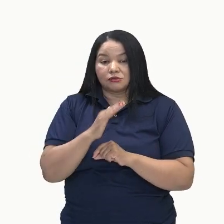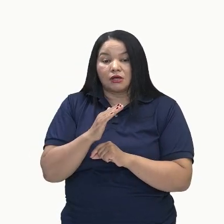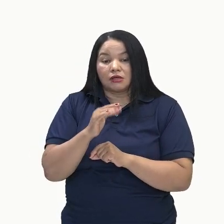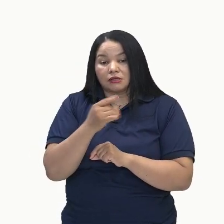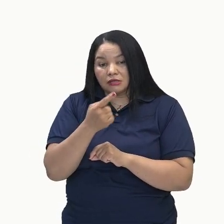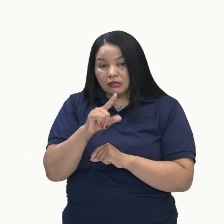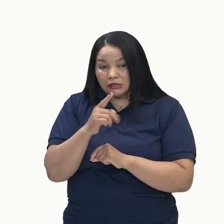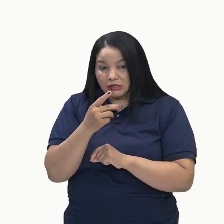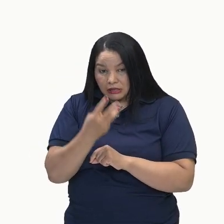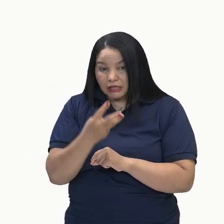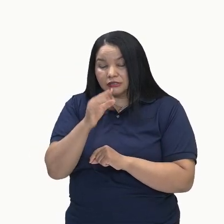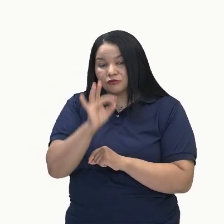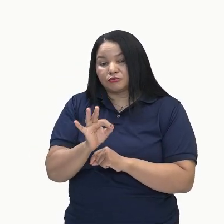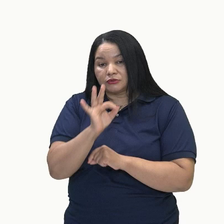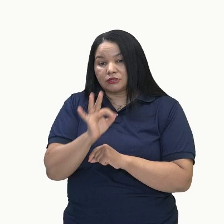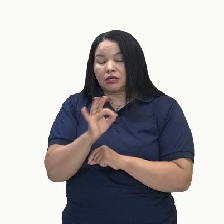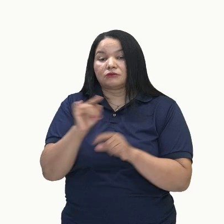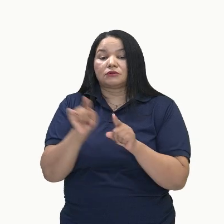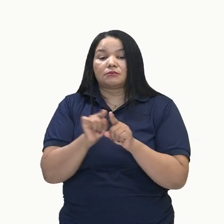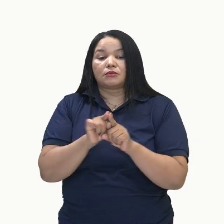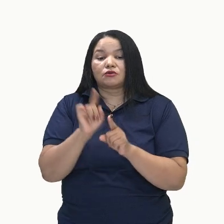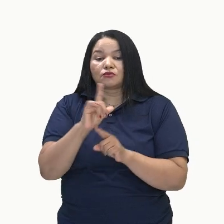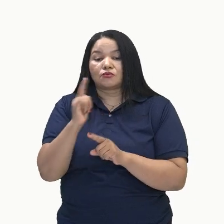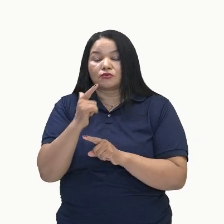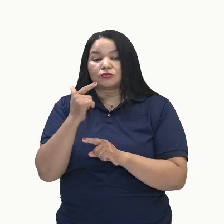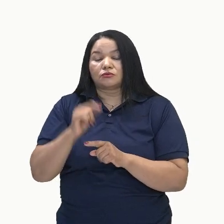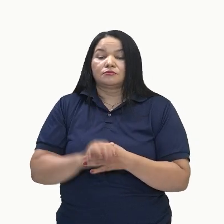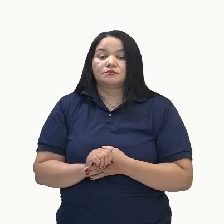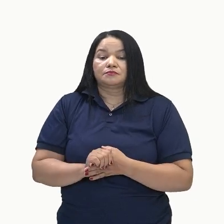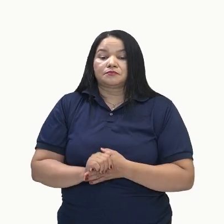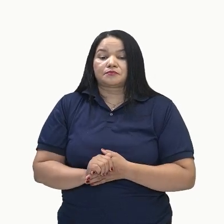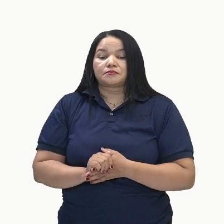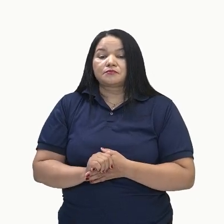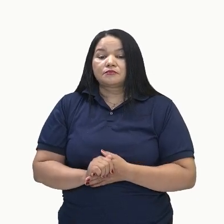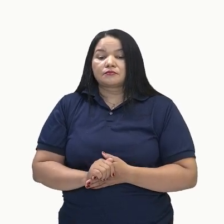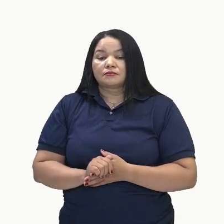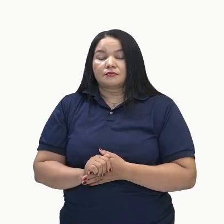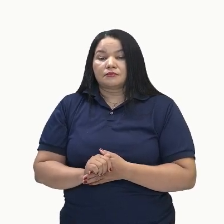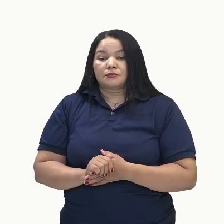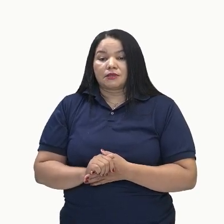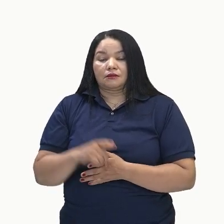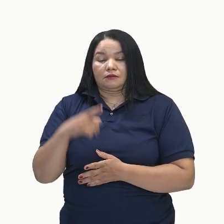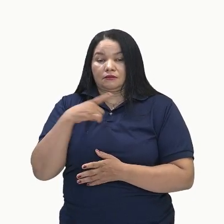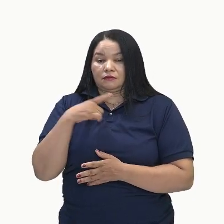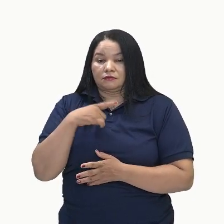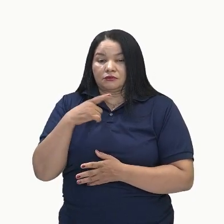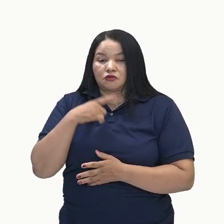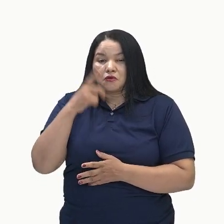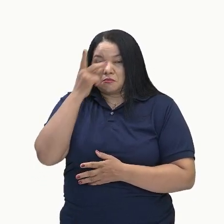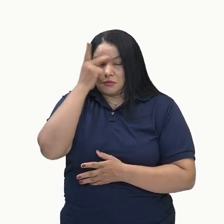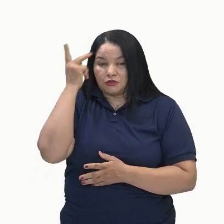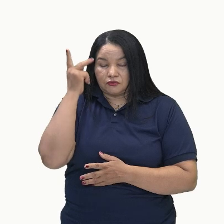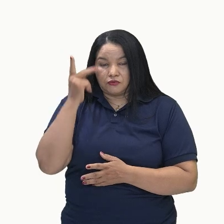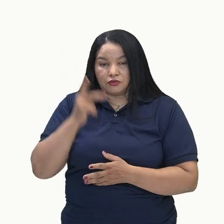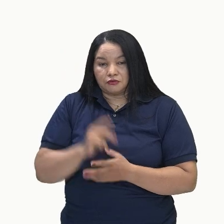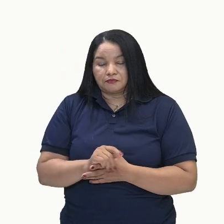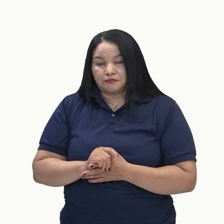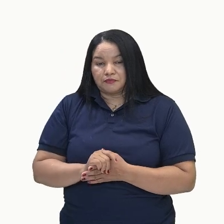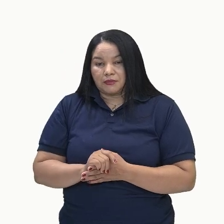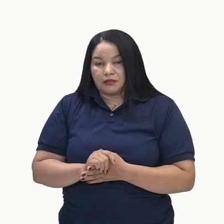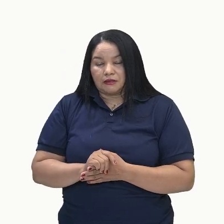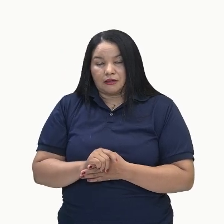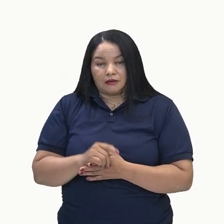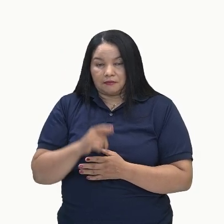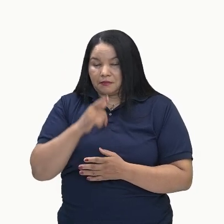mas também teremos quem, né, as pessoas, né, que, por exemplo, aqui na